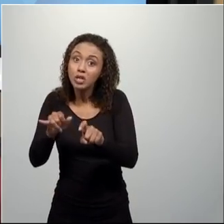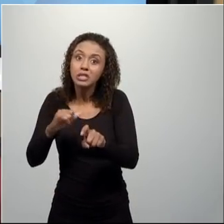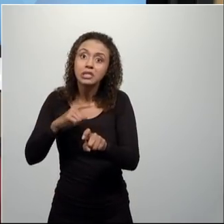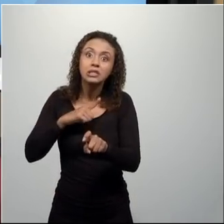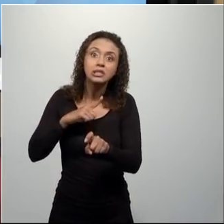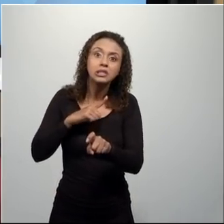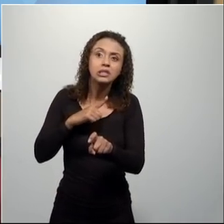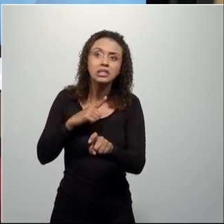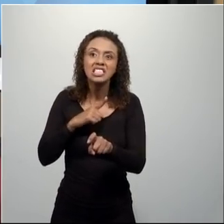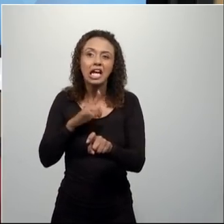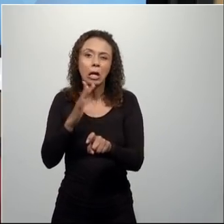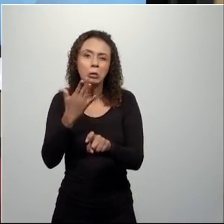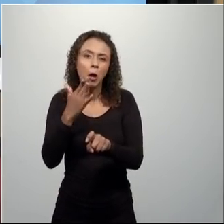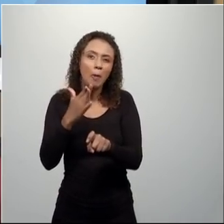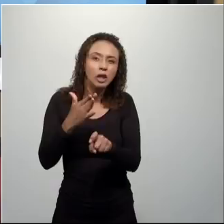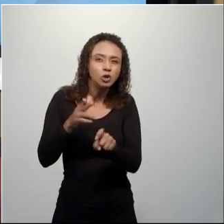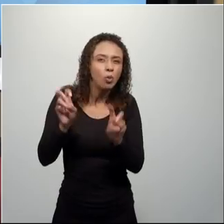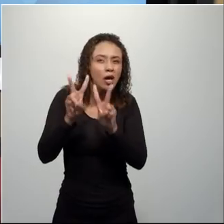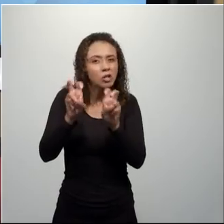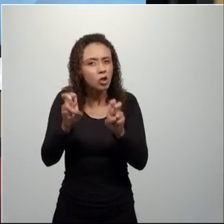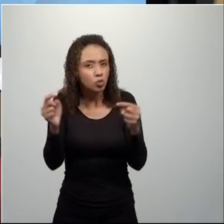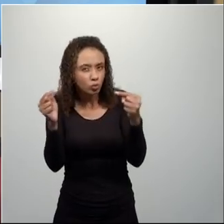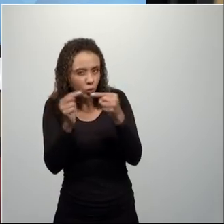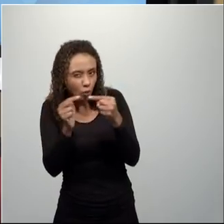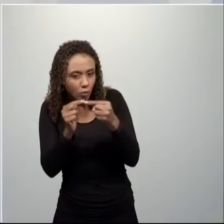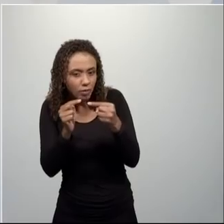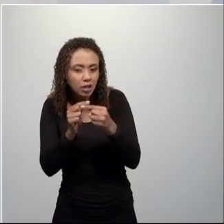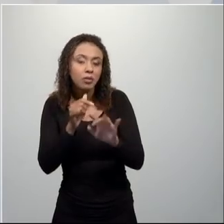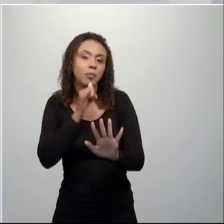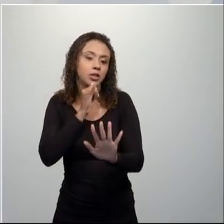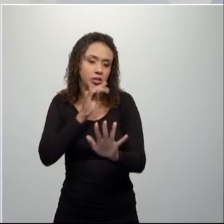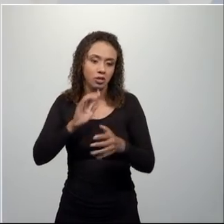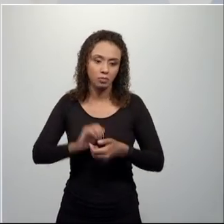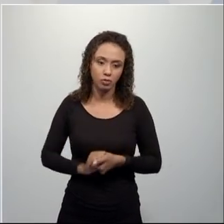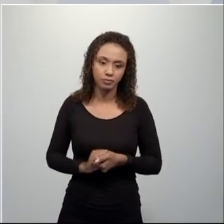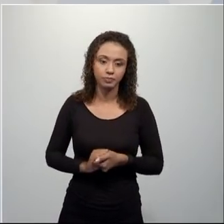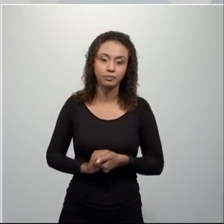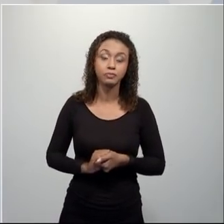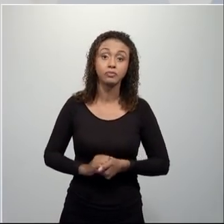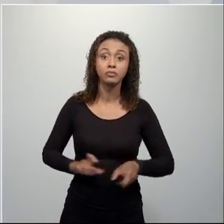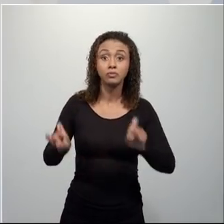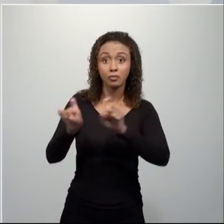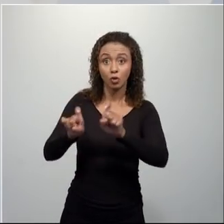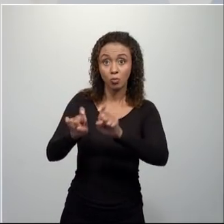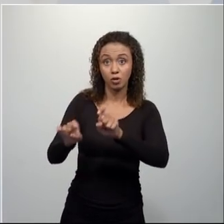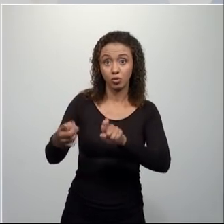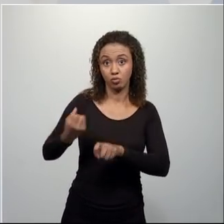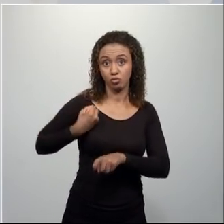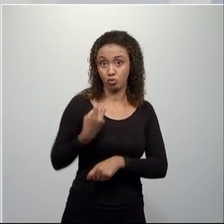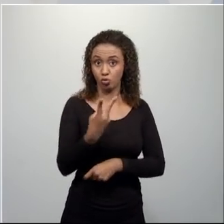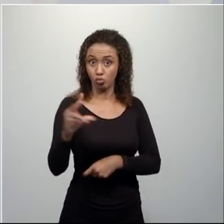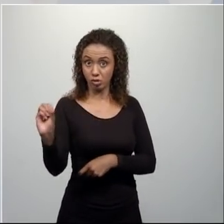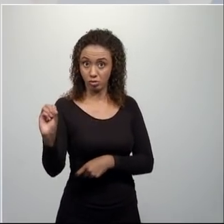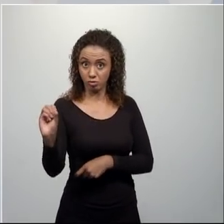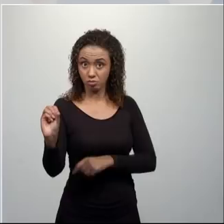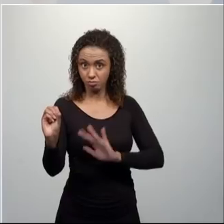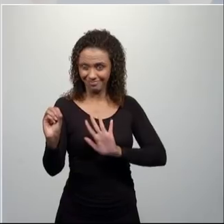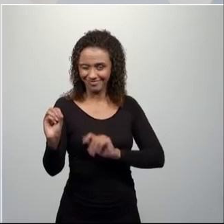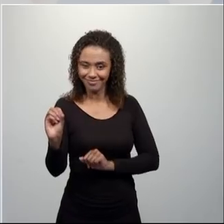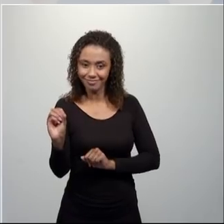do identificador do próprio arquivo identificador do 200 do indicador desse novo aqui é 200